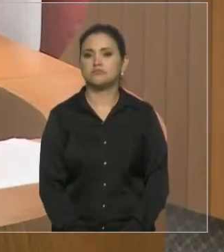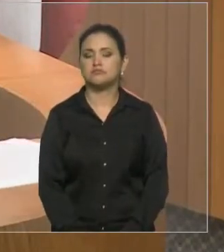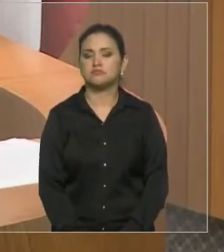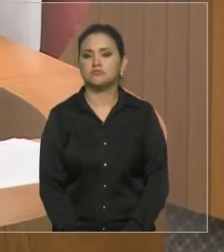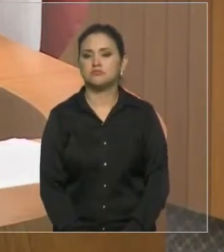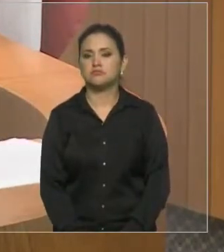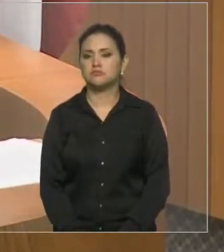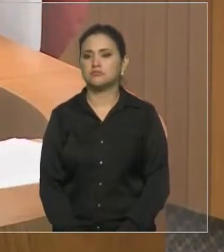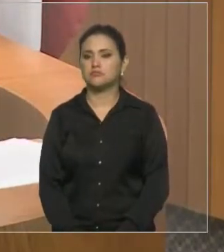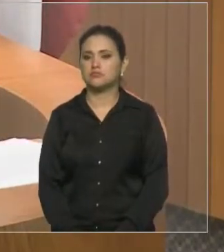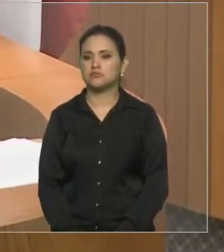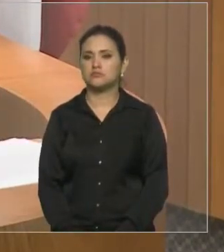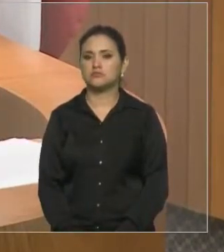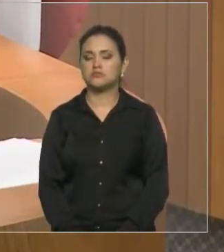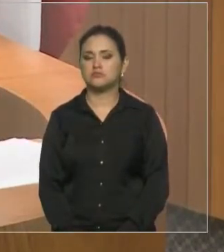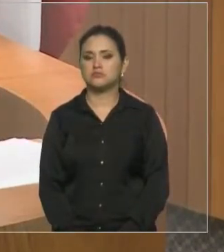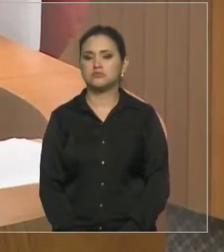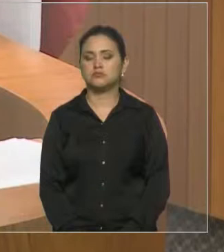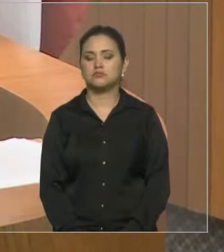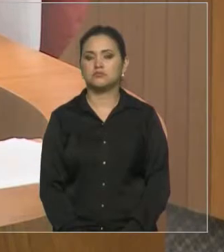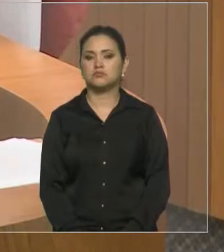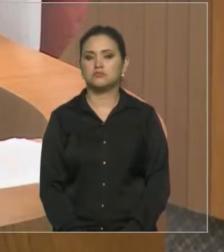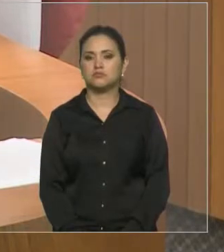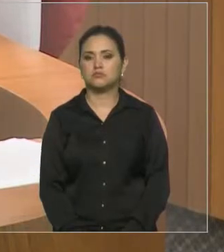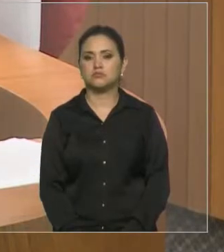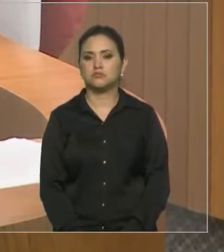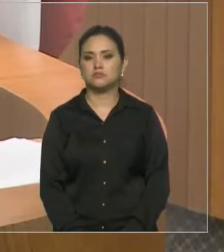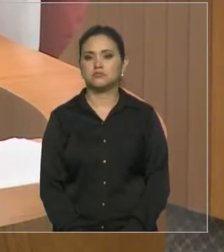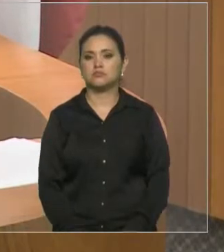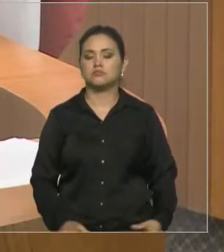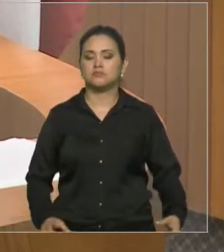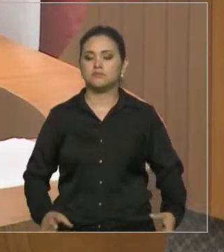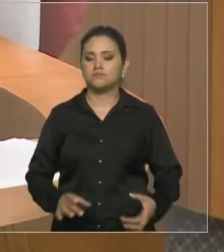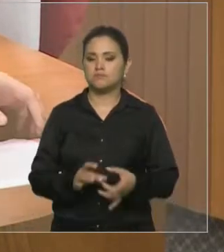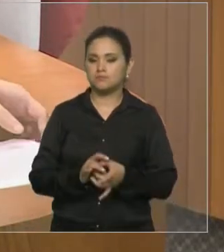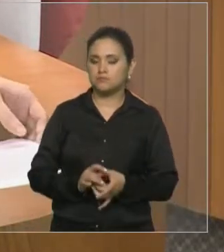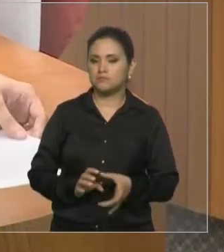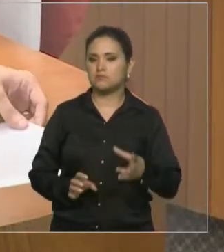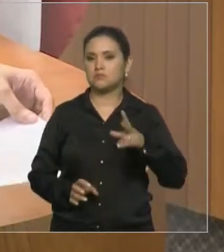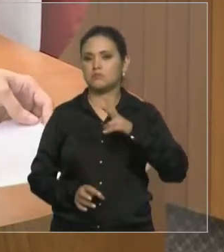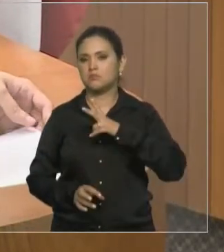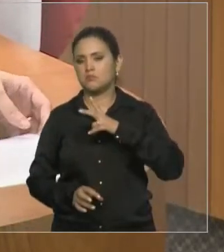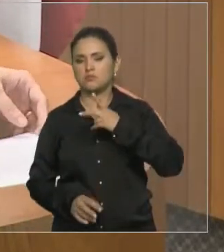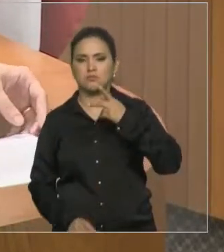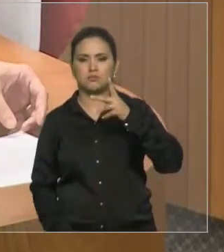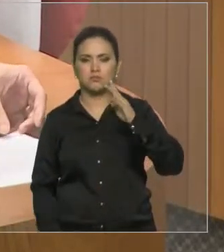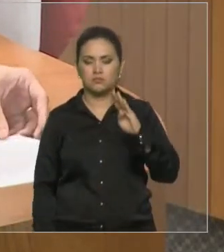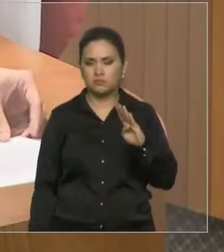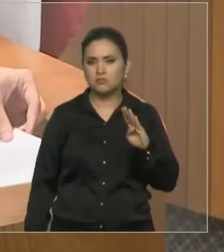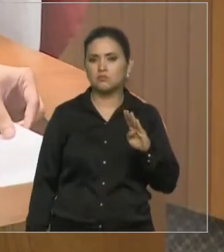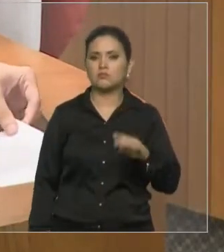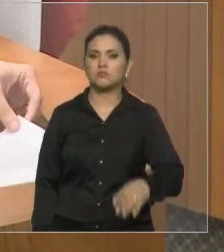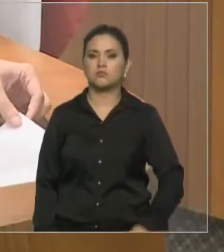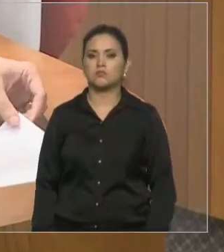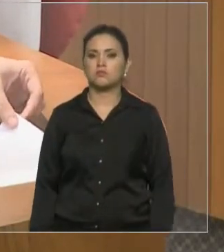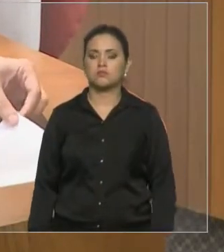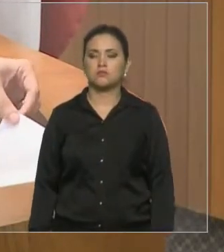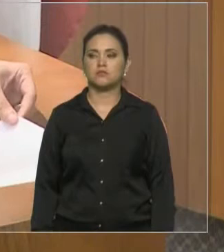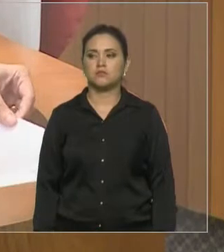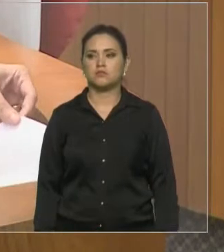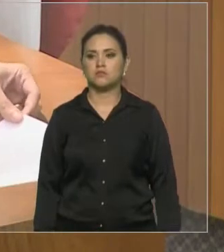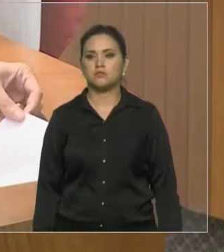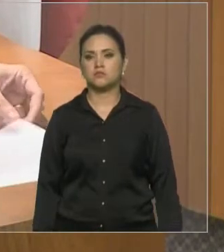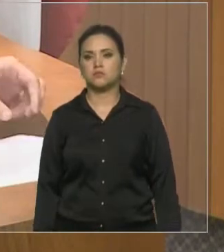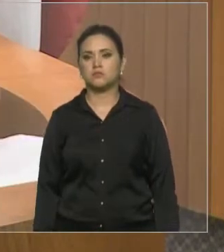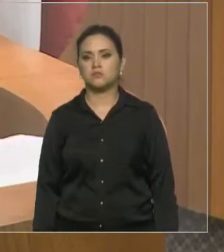em relação aos consórcios para esses abatedouros até as parcerias público privadas onde couber na vice-presidência